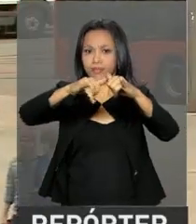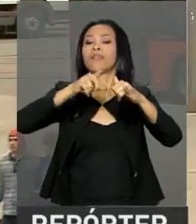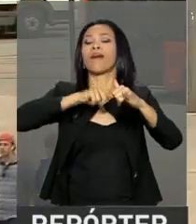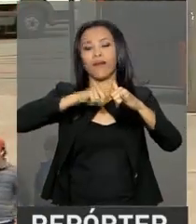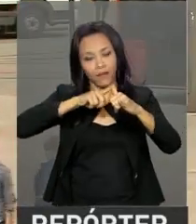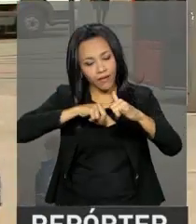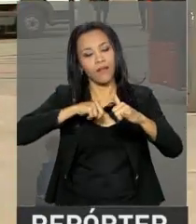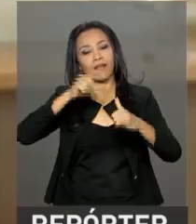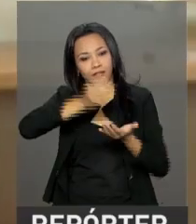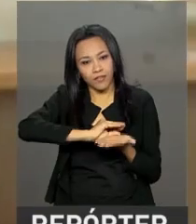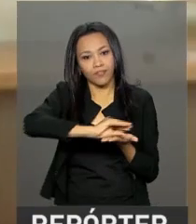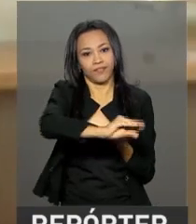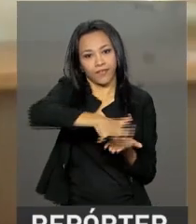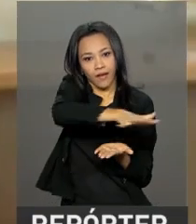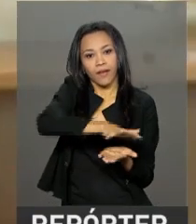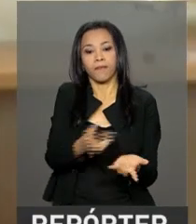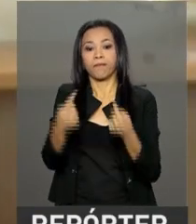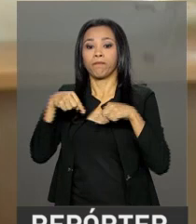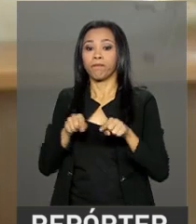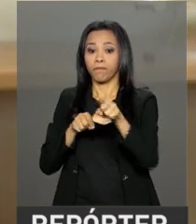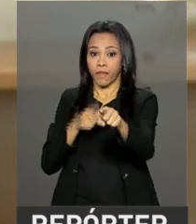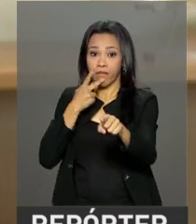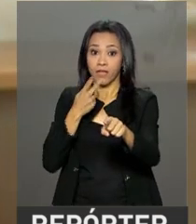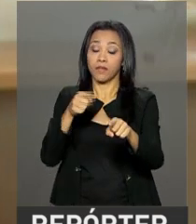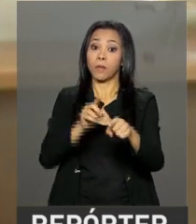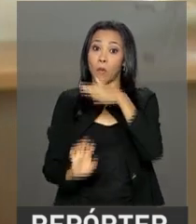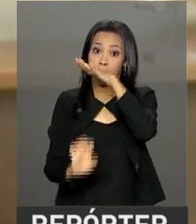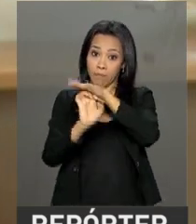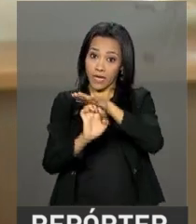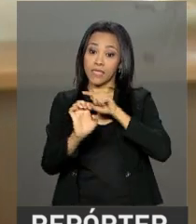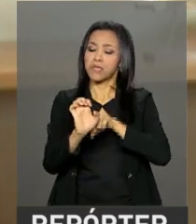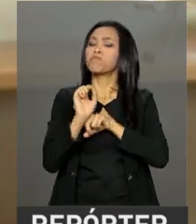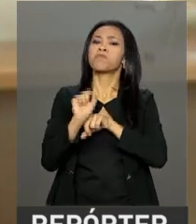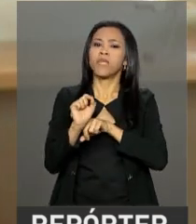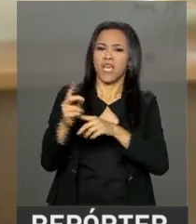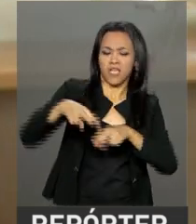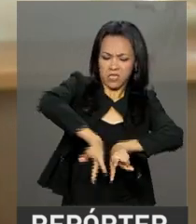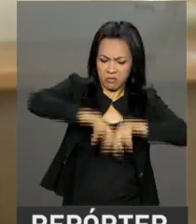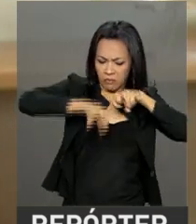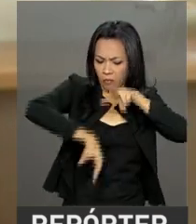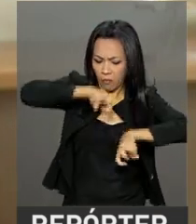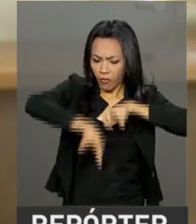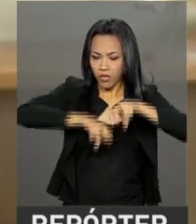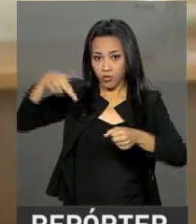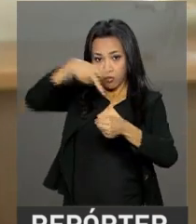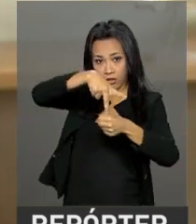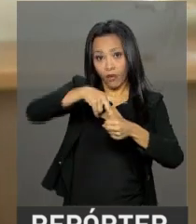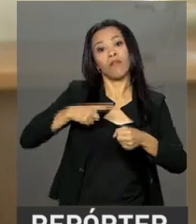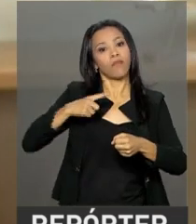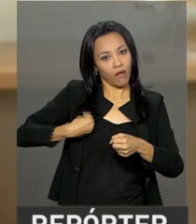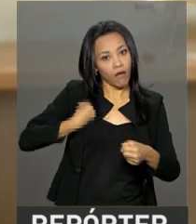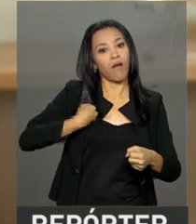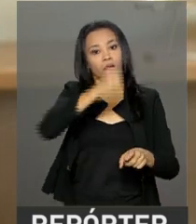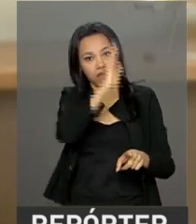esses investimentos. A Statoil, que é a grande empresa de exploração de petróleo norueguesa, está presente no